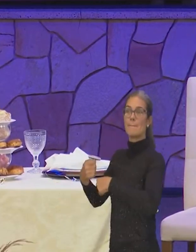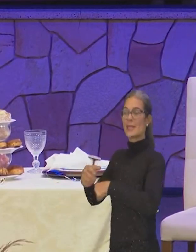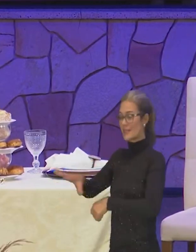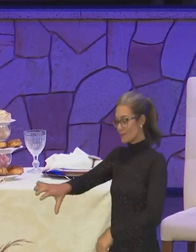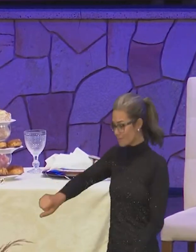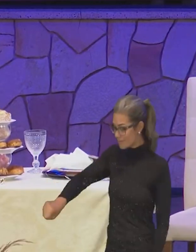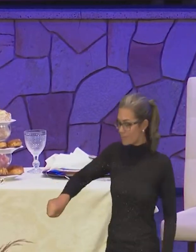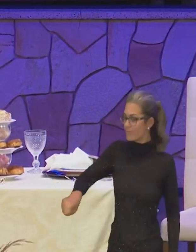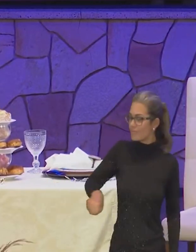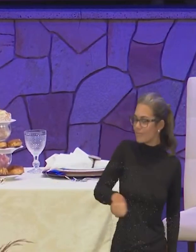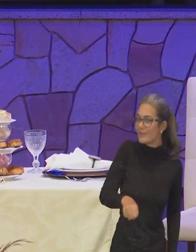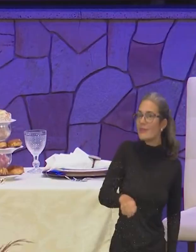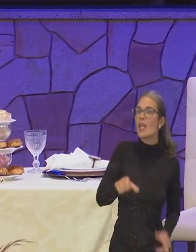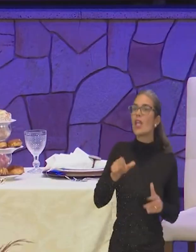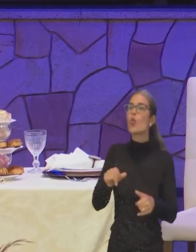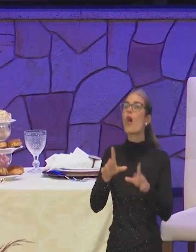discipular,